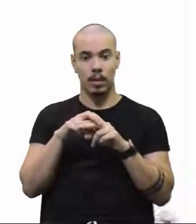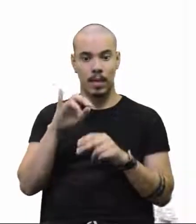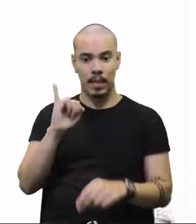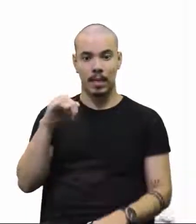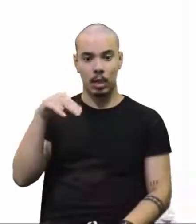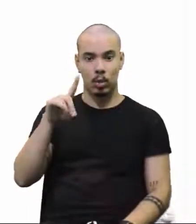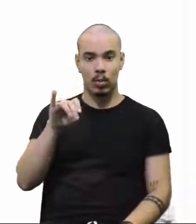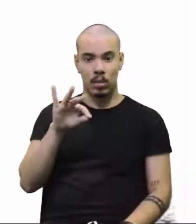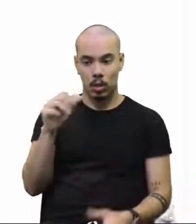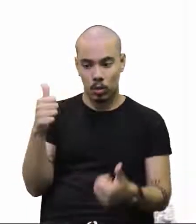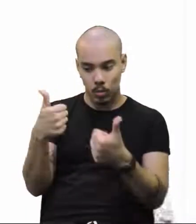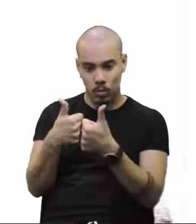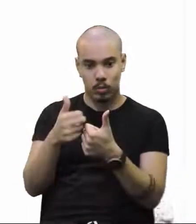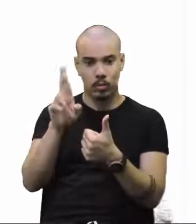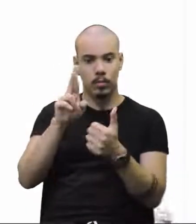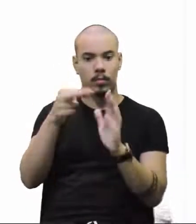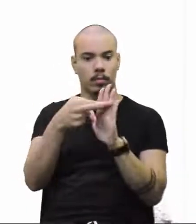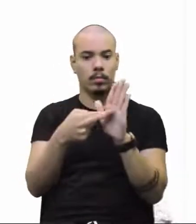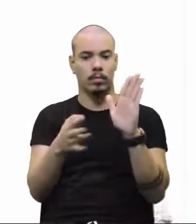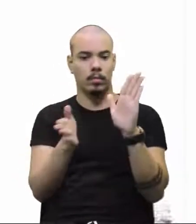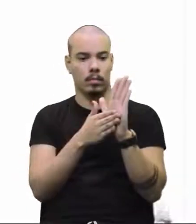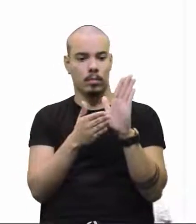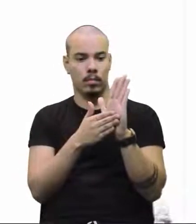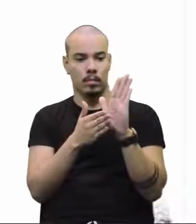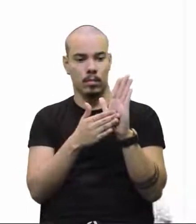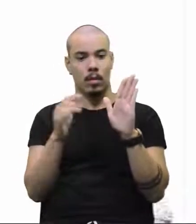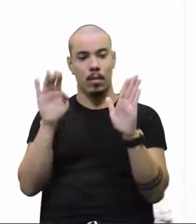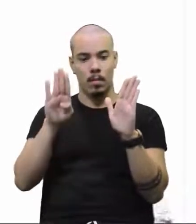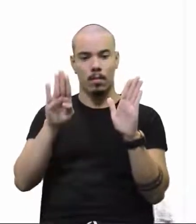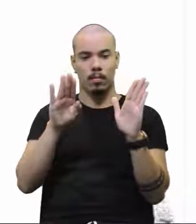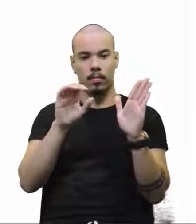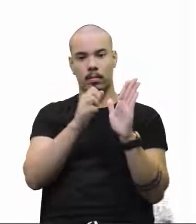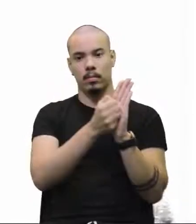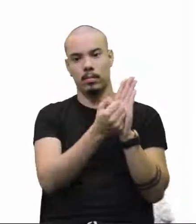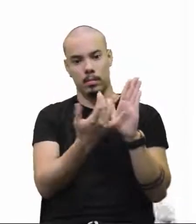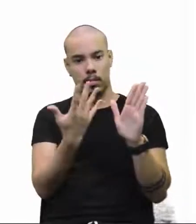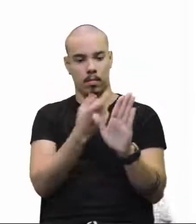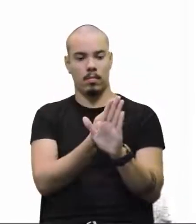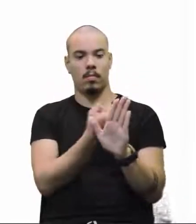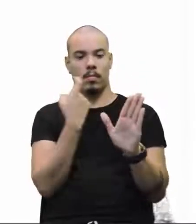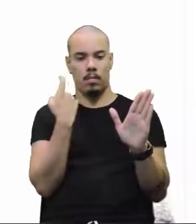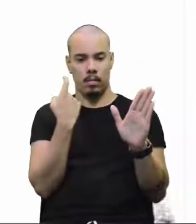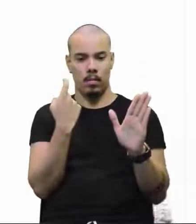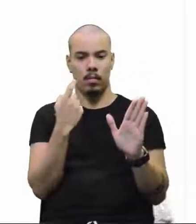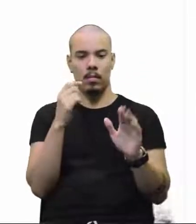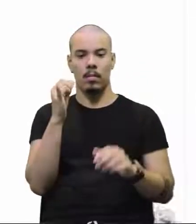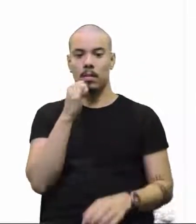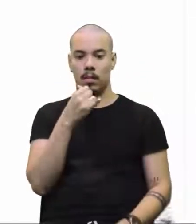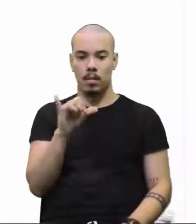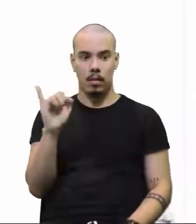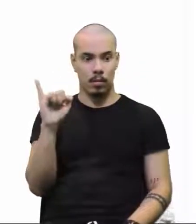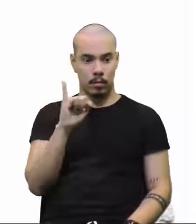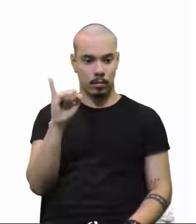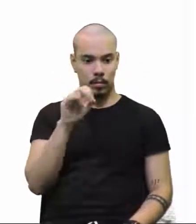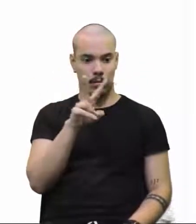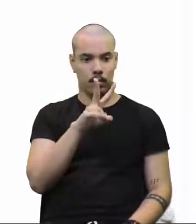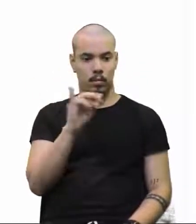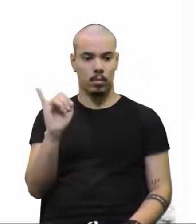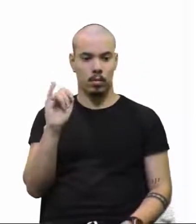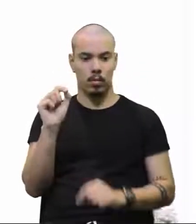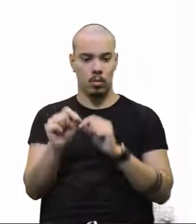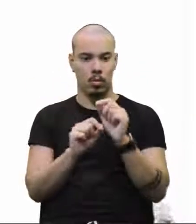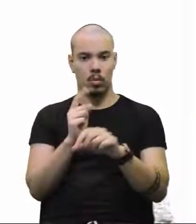né? Usando a regra da mão direita, com B saindo do papel, a corrente elétrica induzida será no